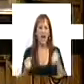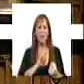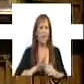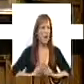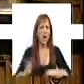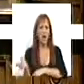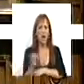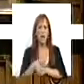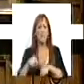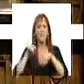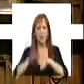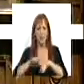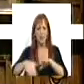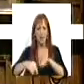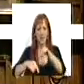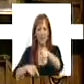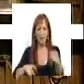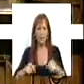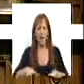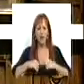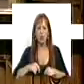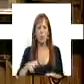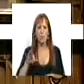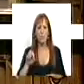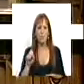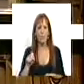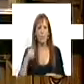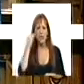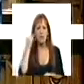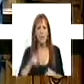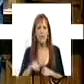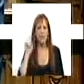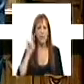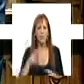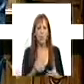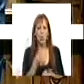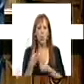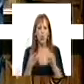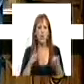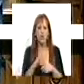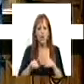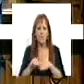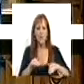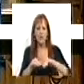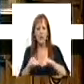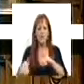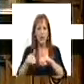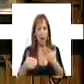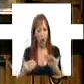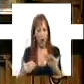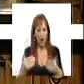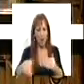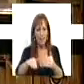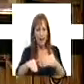viatura particular. E, neste contexto, assumo particular destaque o conjunto de passos que estão agora a ser